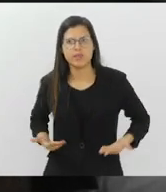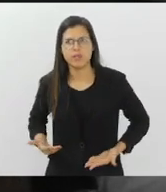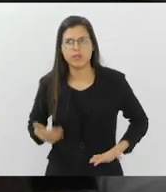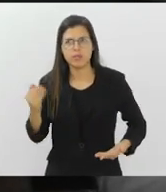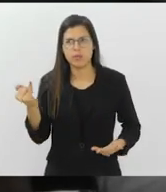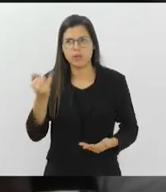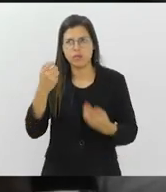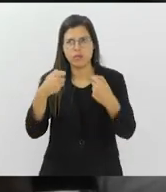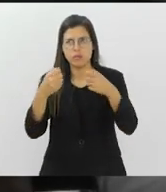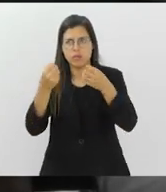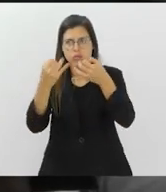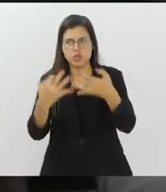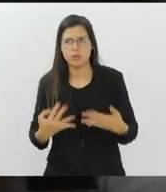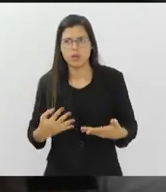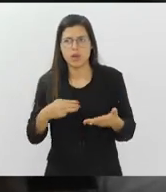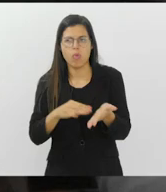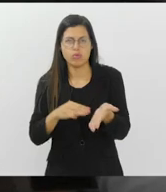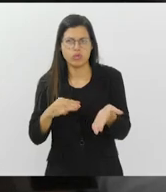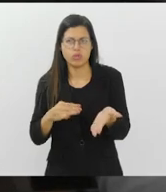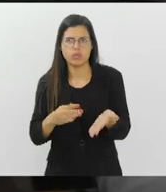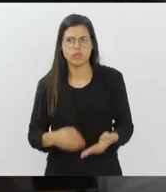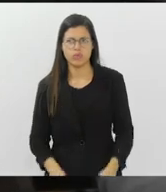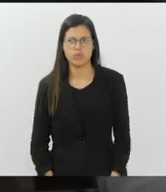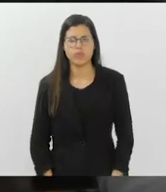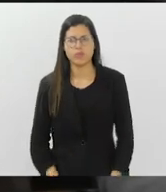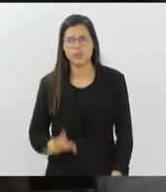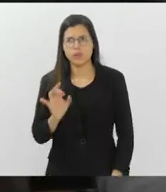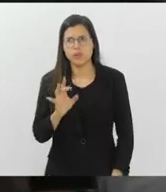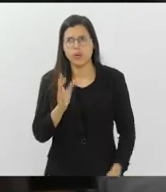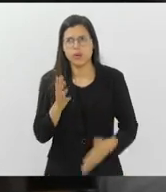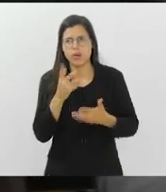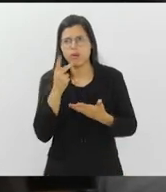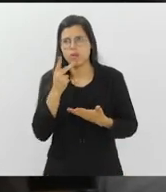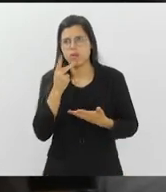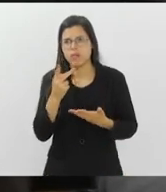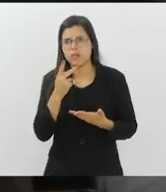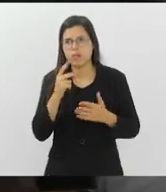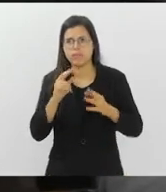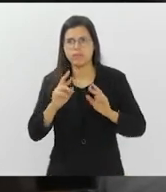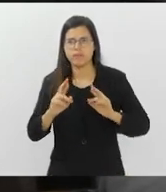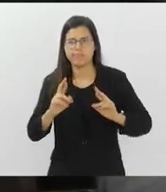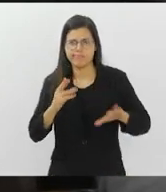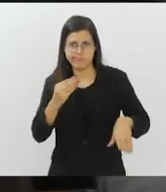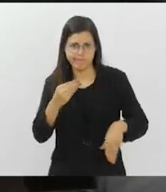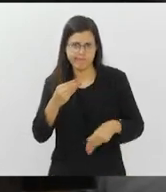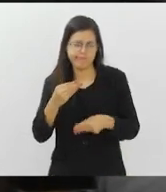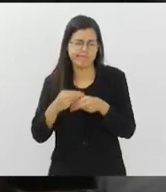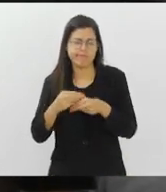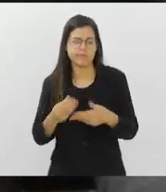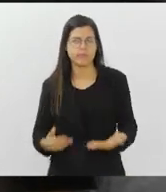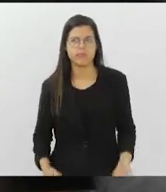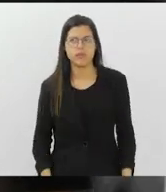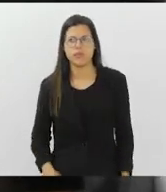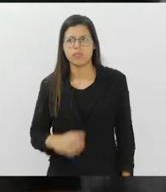justificar o motivo. Então, era isso que eu tinha para falar. Espero que tenha contribuído aqui para a CPI.